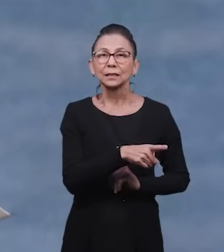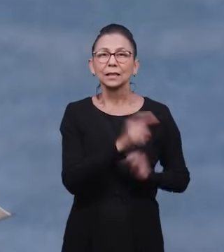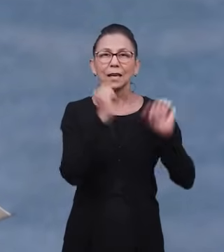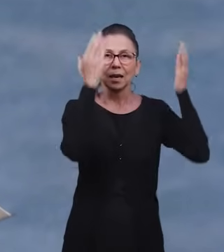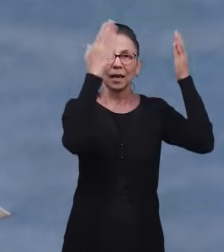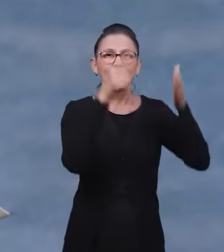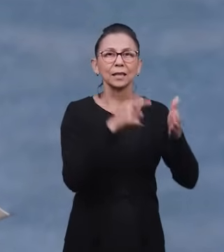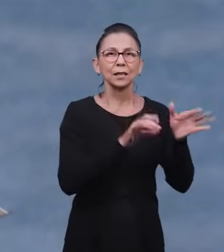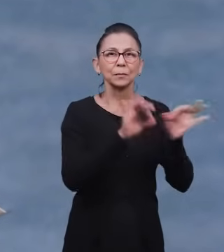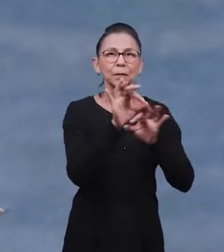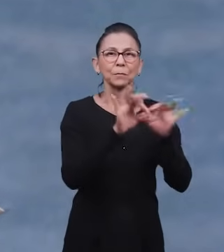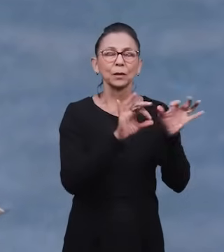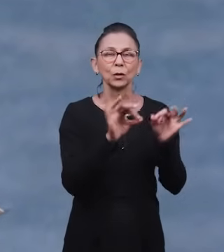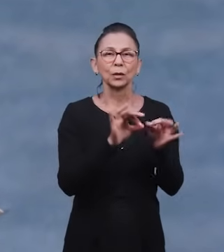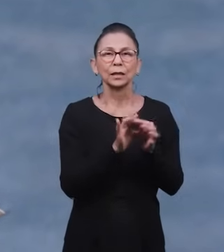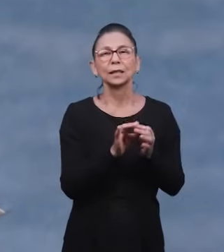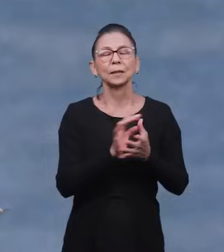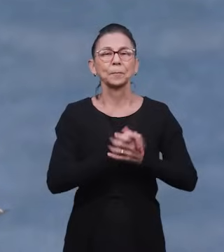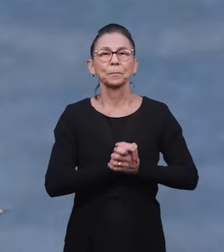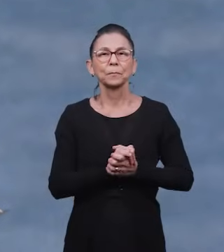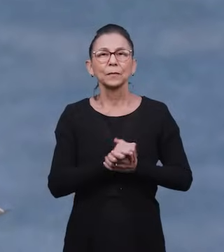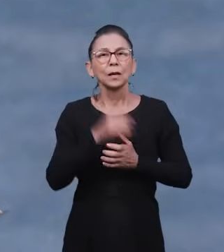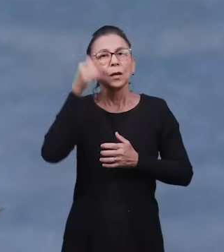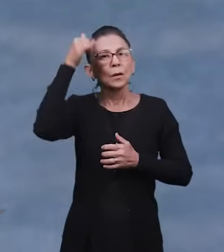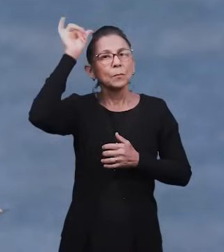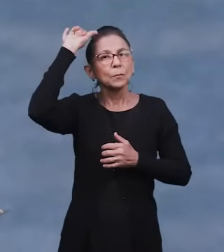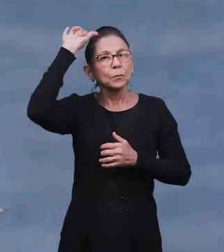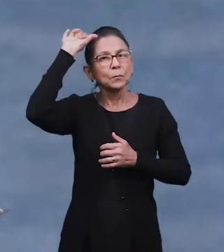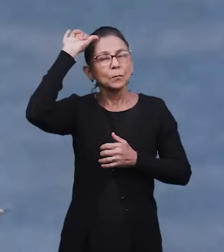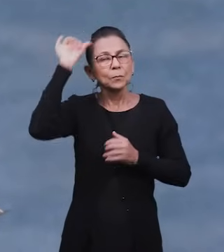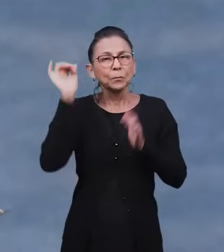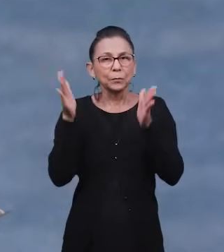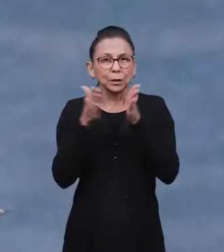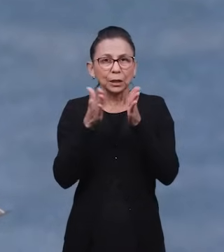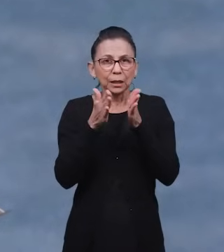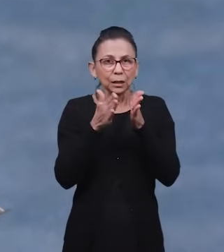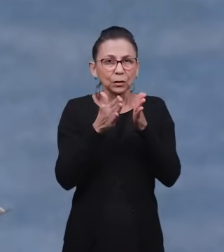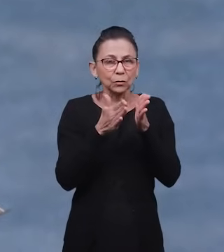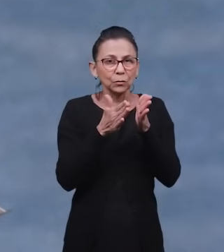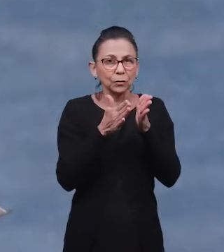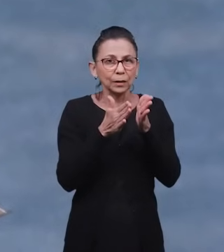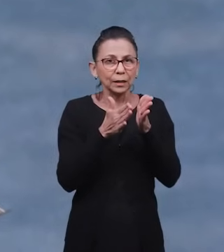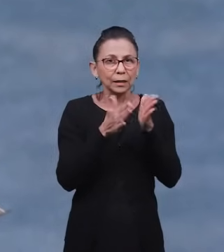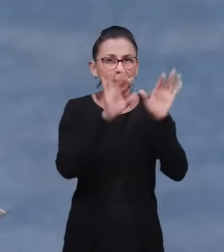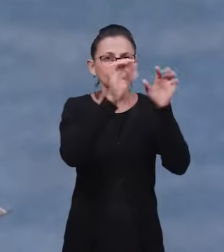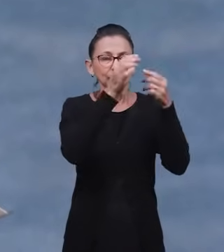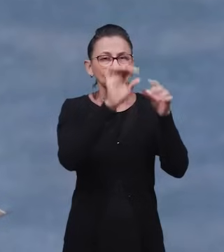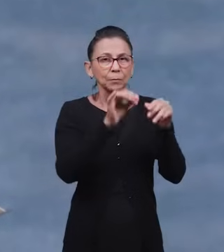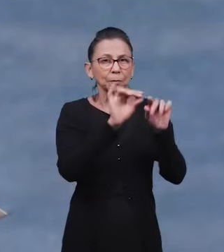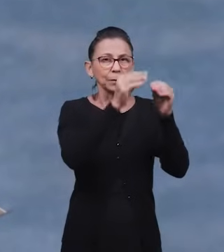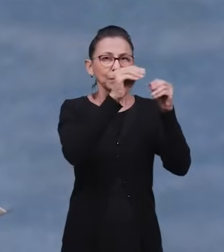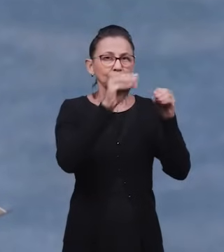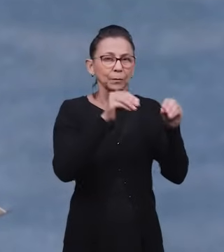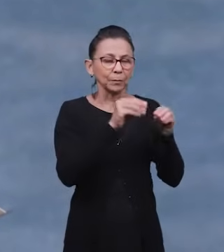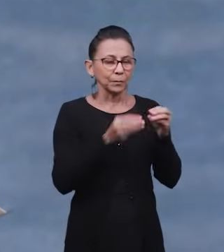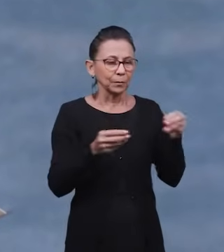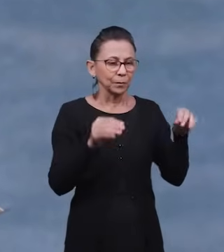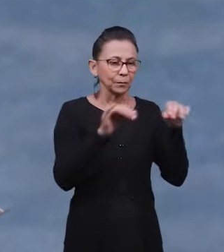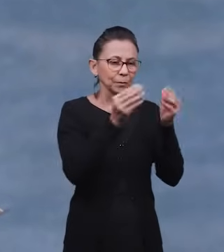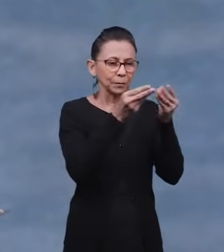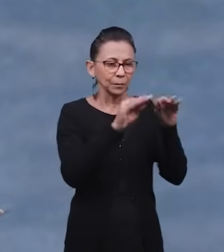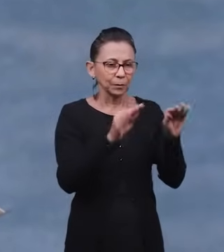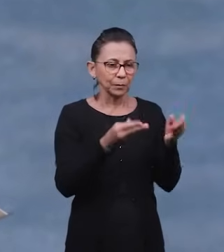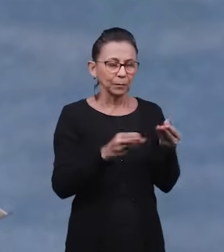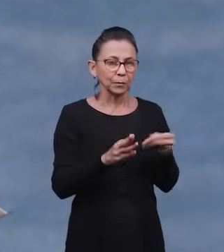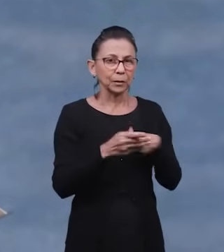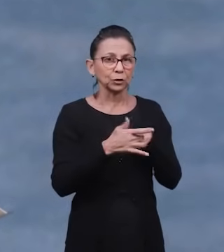ouro, e disse, estes são os teus deuses, ó Israel, que te tiraram do Egito. Então ele fez um culto no dia que ele imaginou no coração